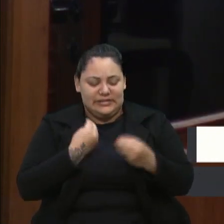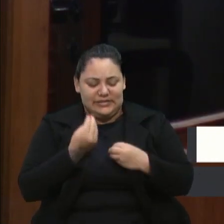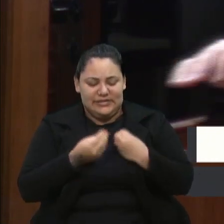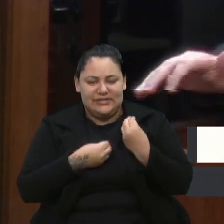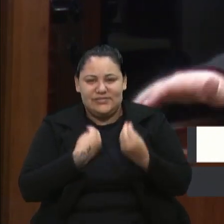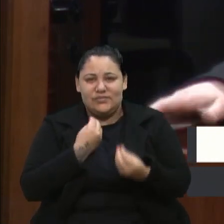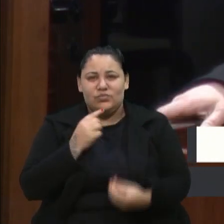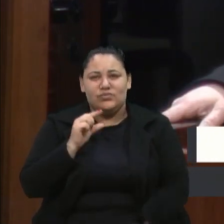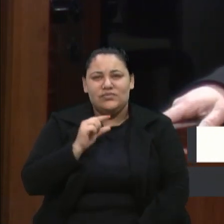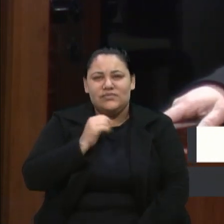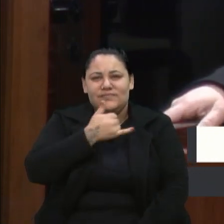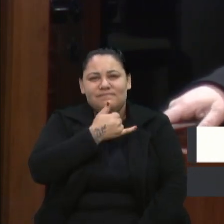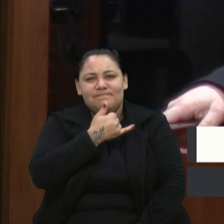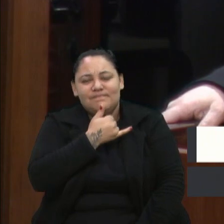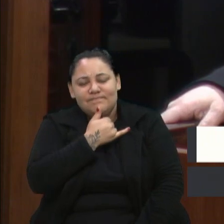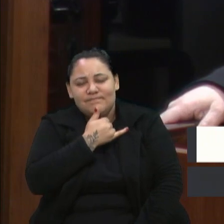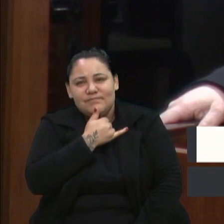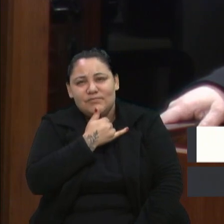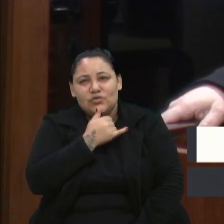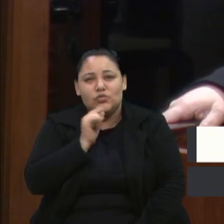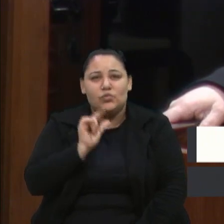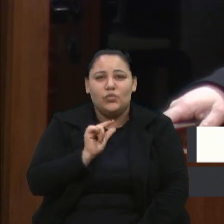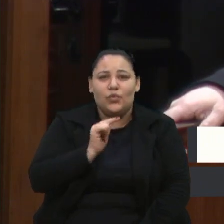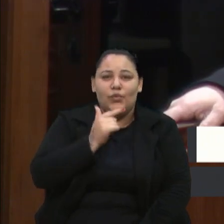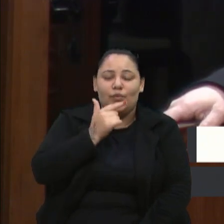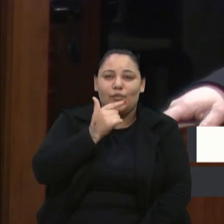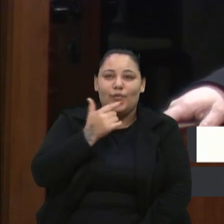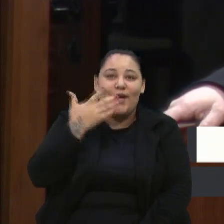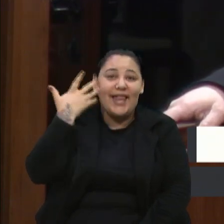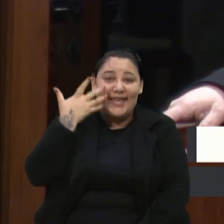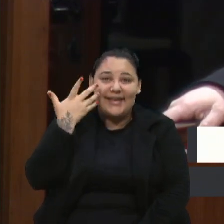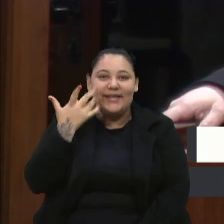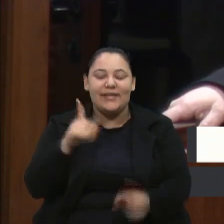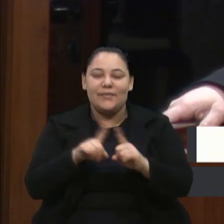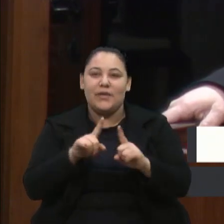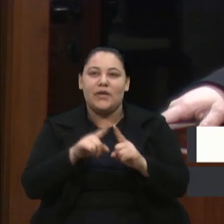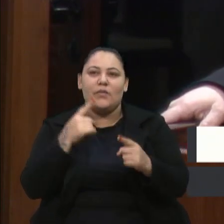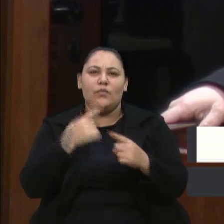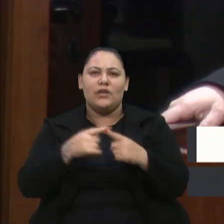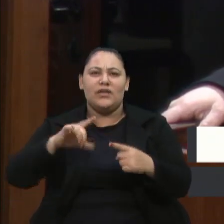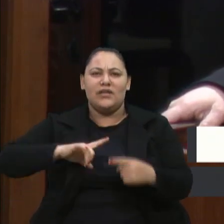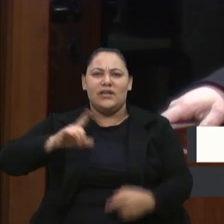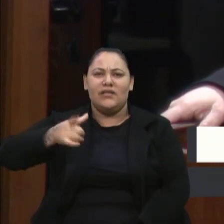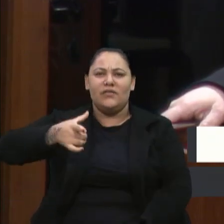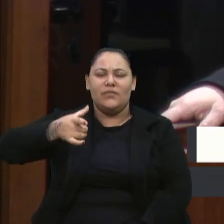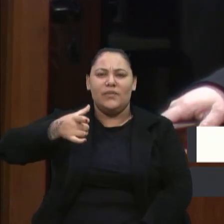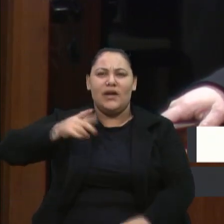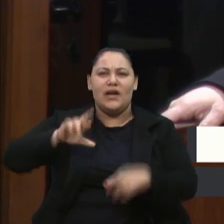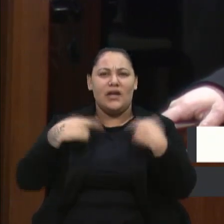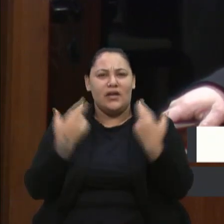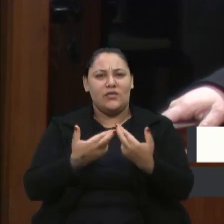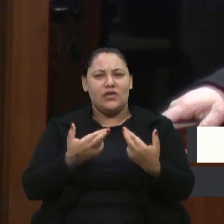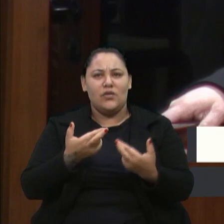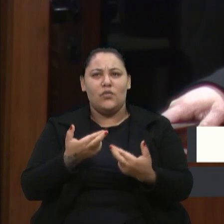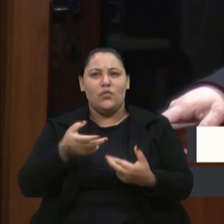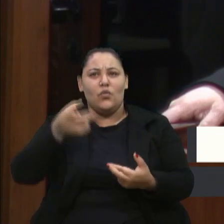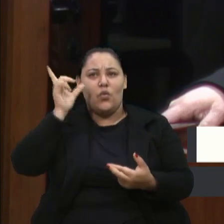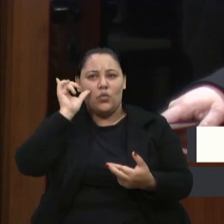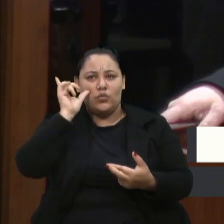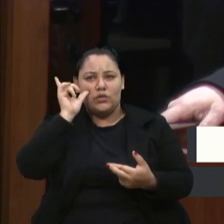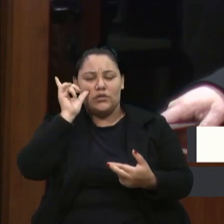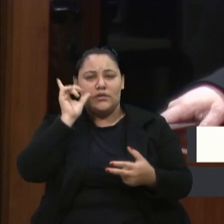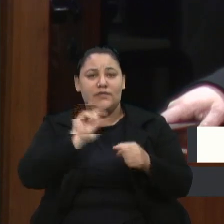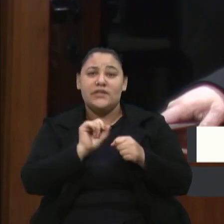de tristeza, porque houve uma reunião ontem e foi definido um cronograma para a implantação do mercado